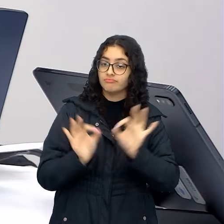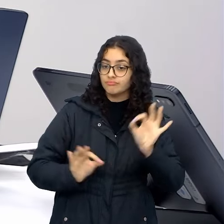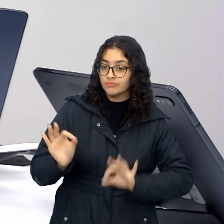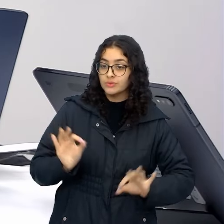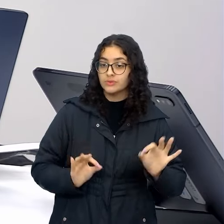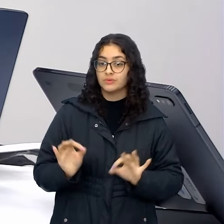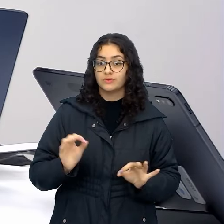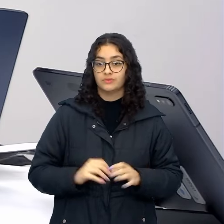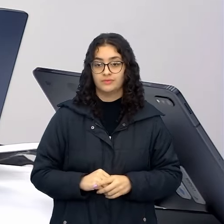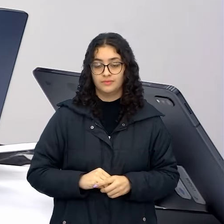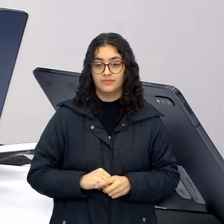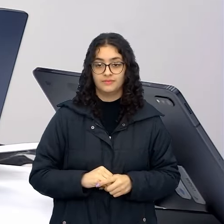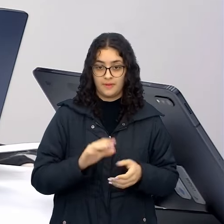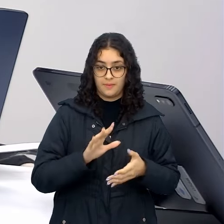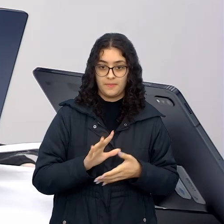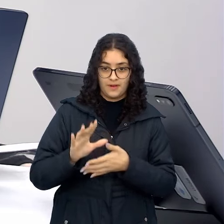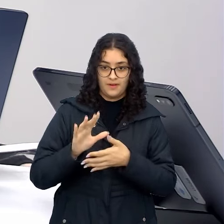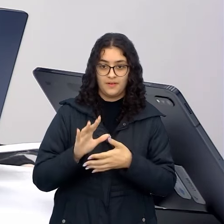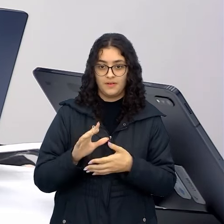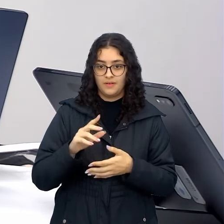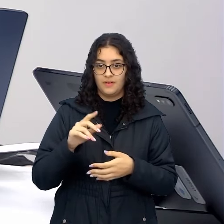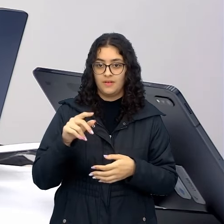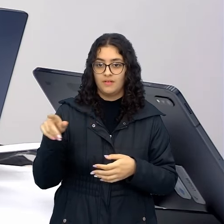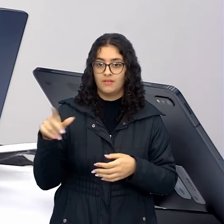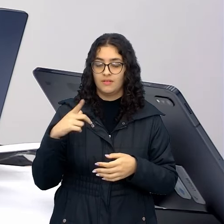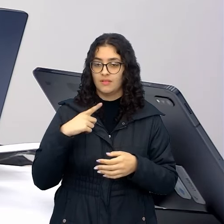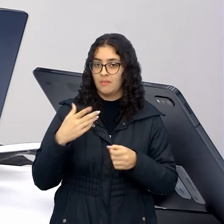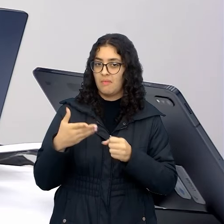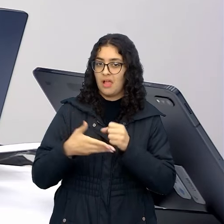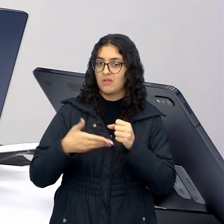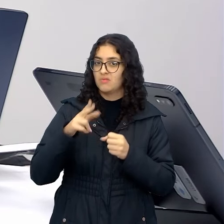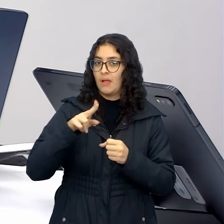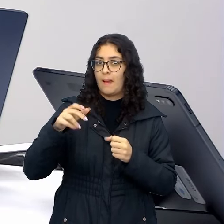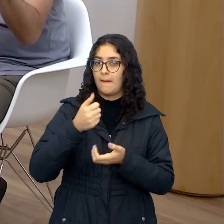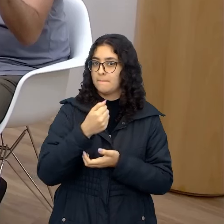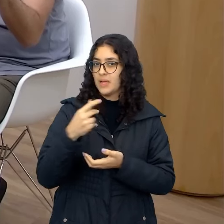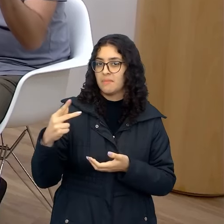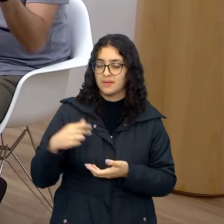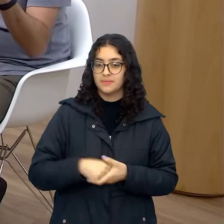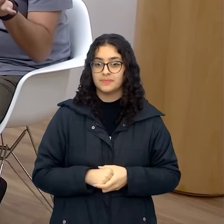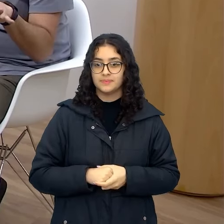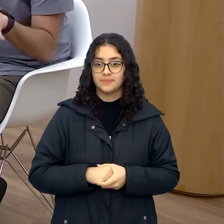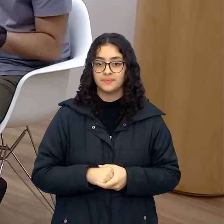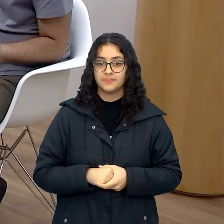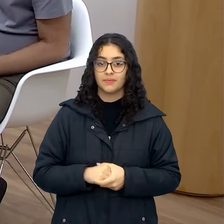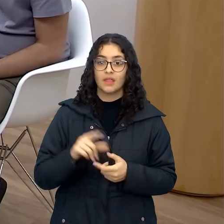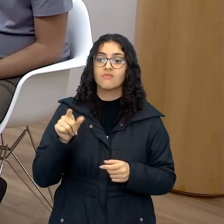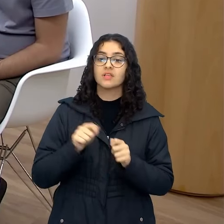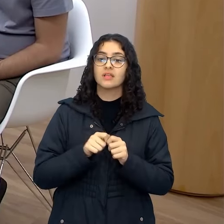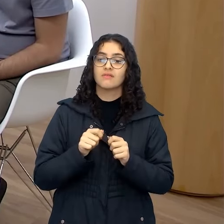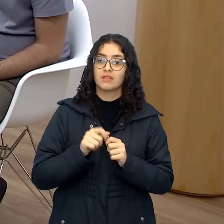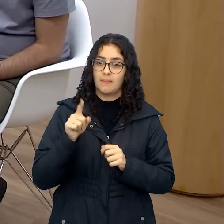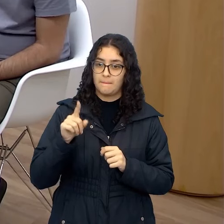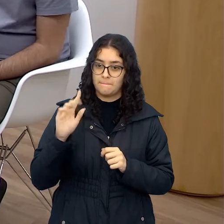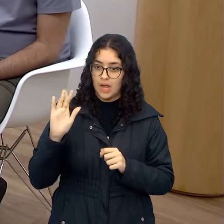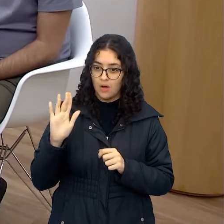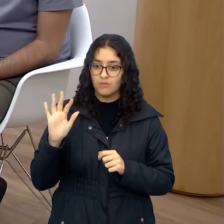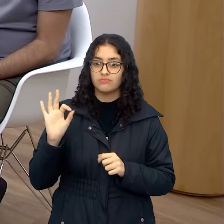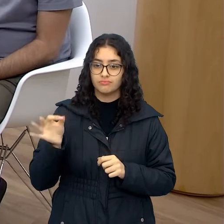Busan como o teórico. Esse aqui você fez na mão, não foi? Foi.